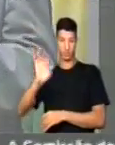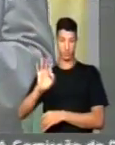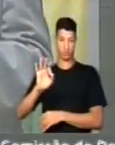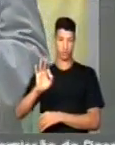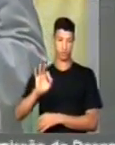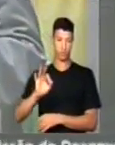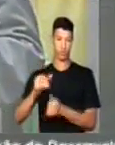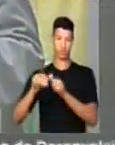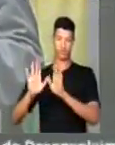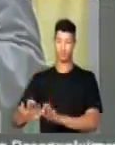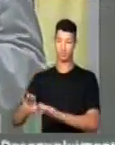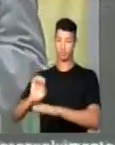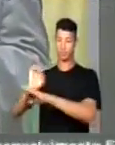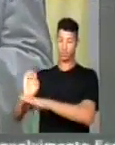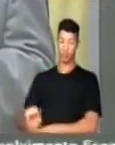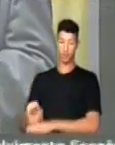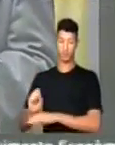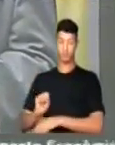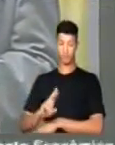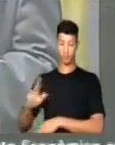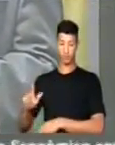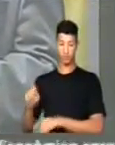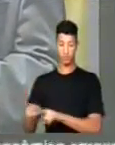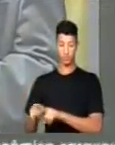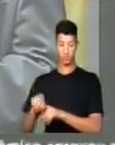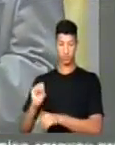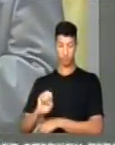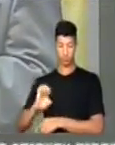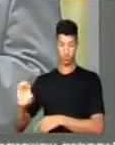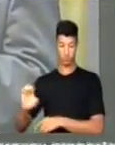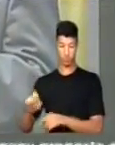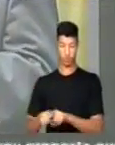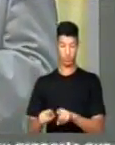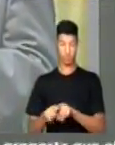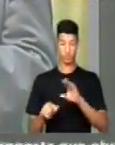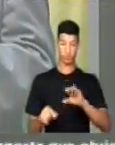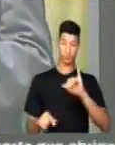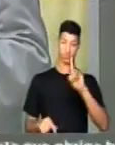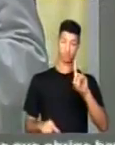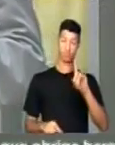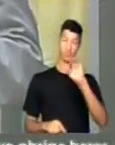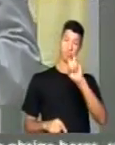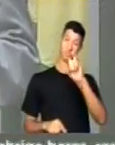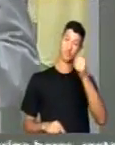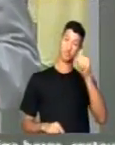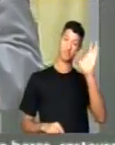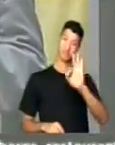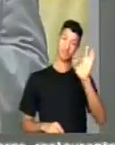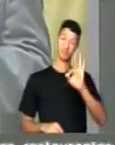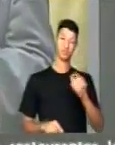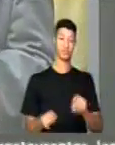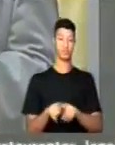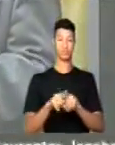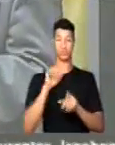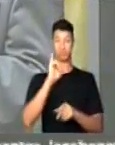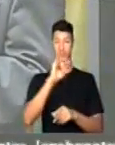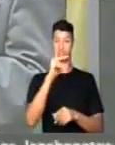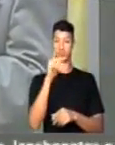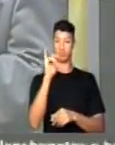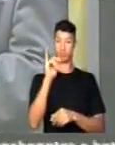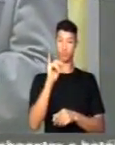58% fica nos estados do Sul e Sudeste. A CID, 51%. O